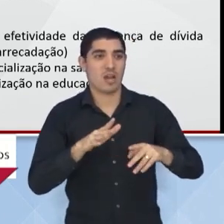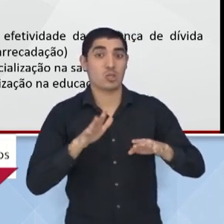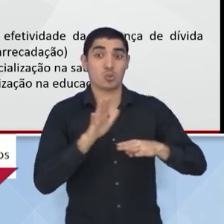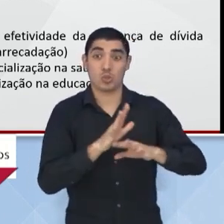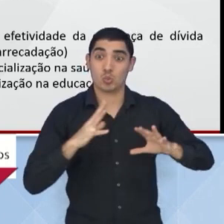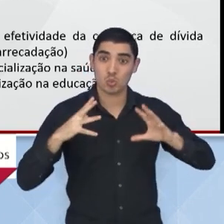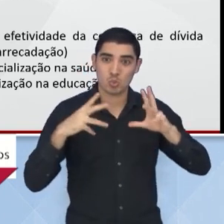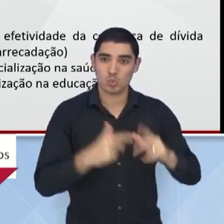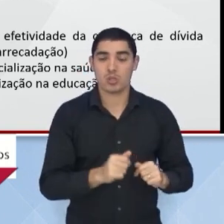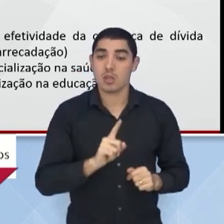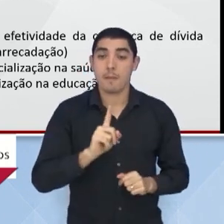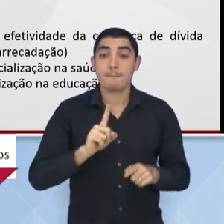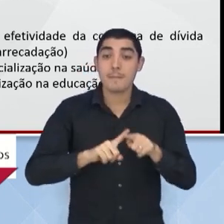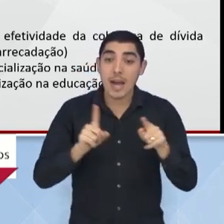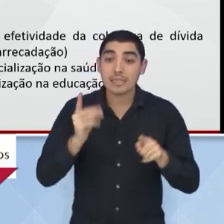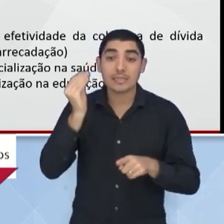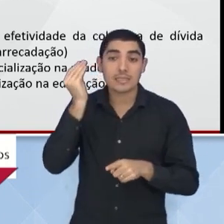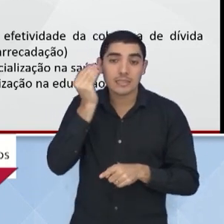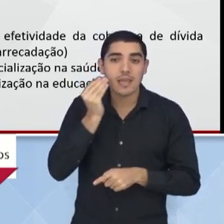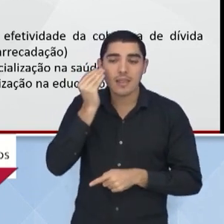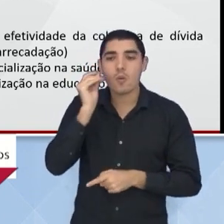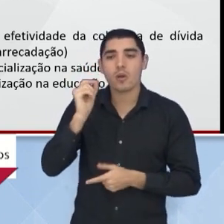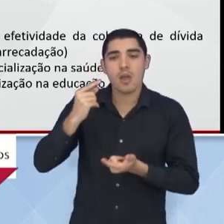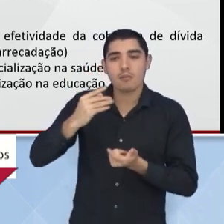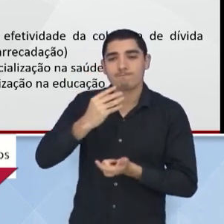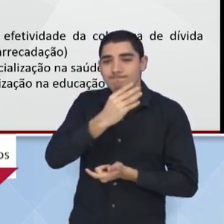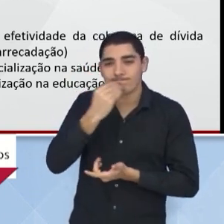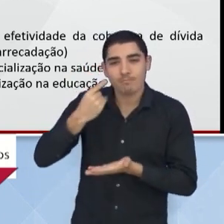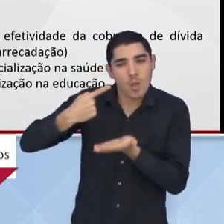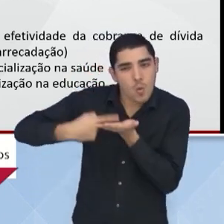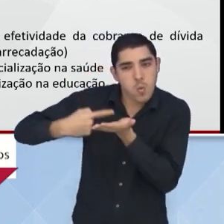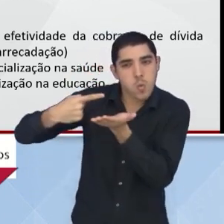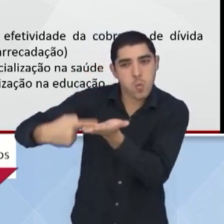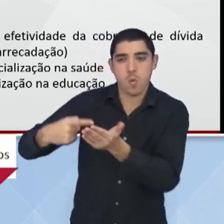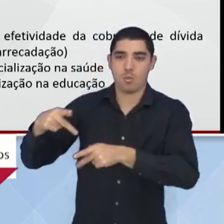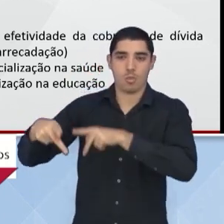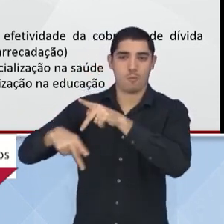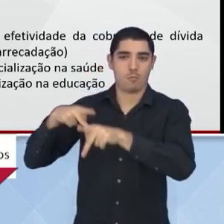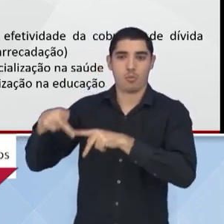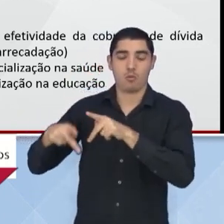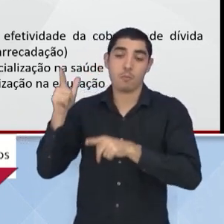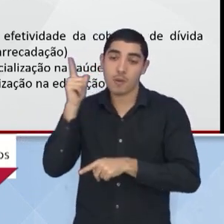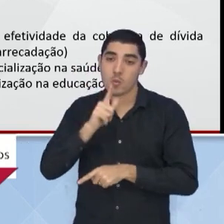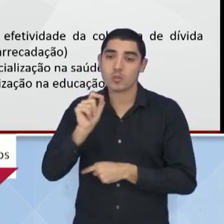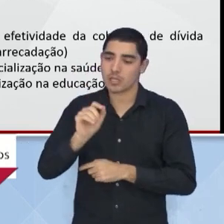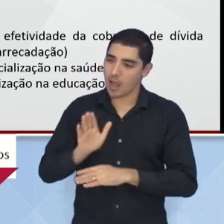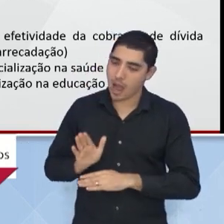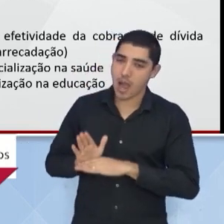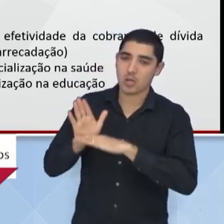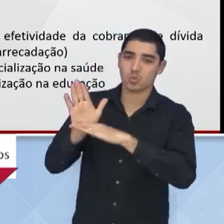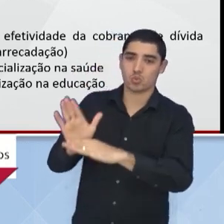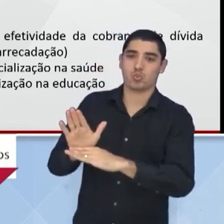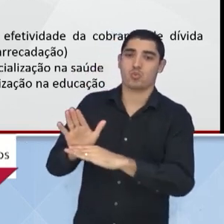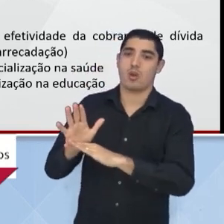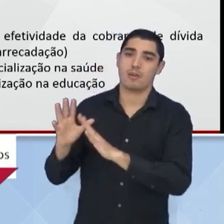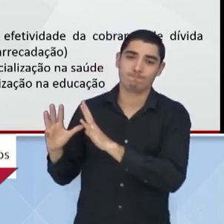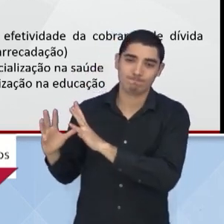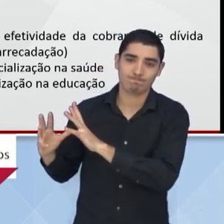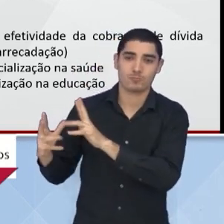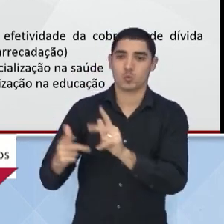acordos com a população para tentar atender da melhor forma